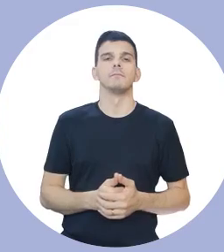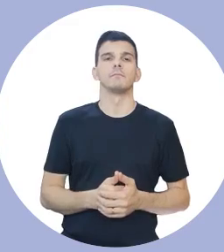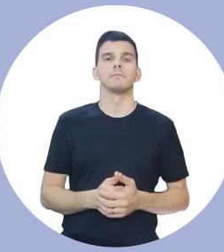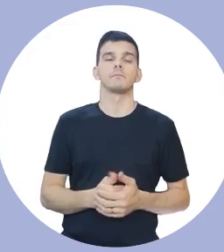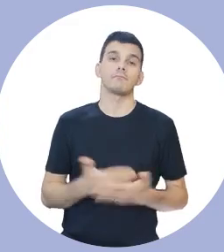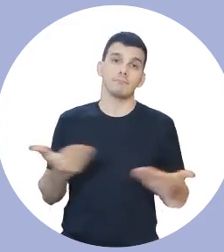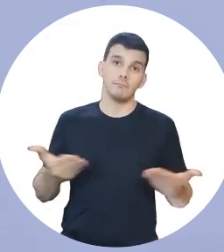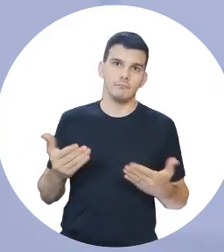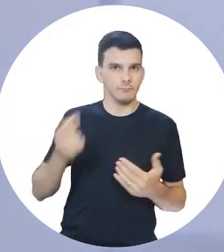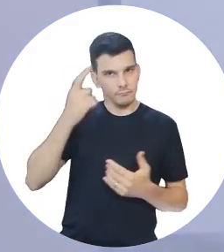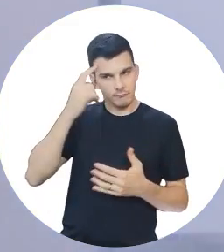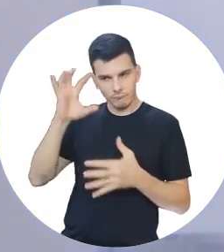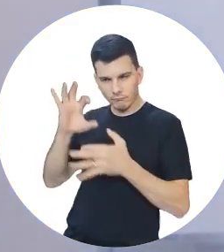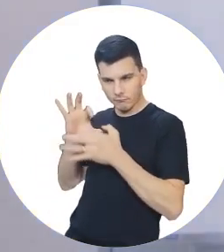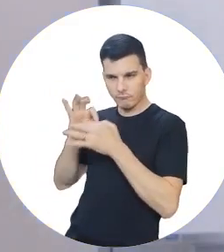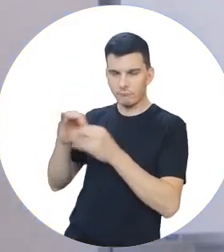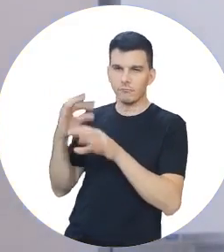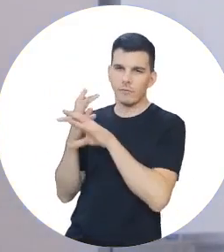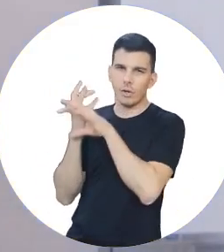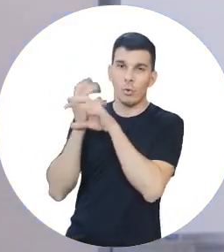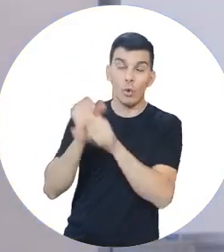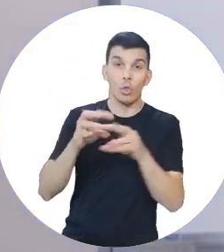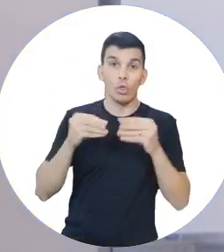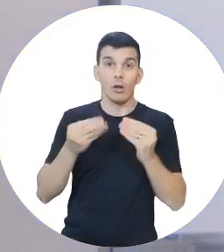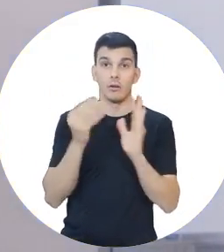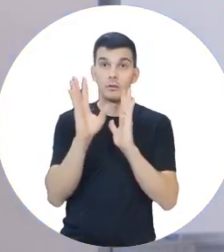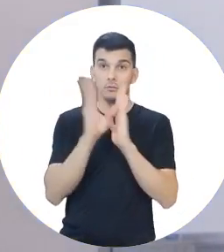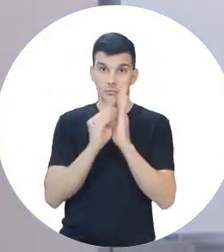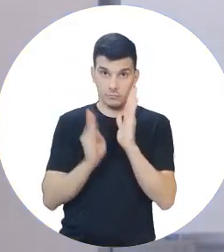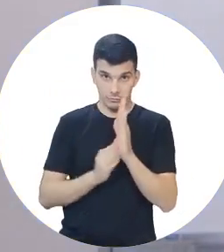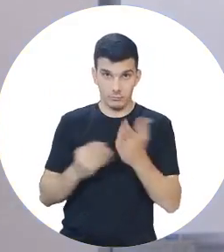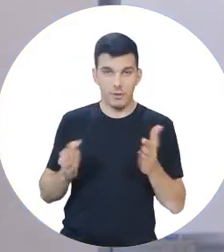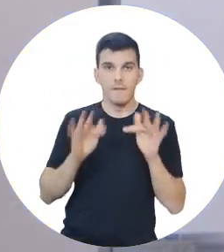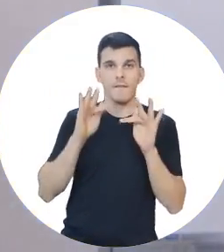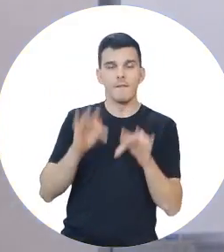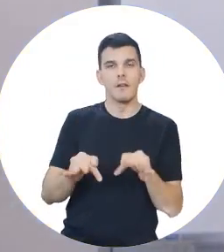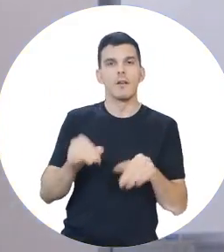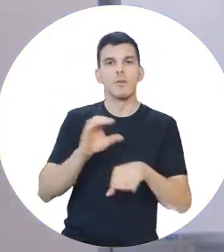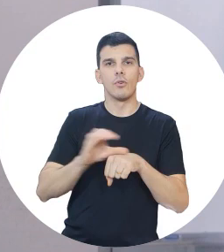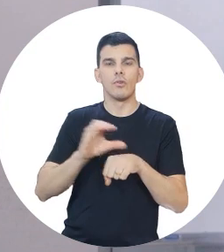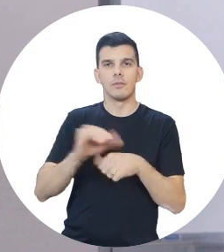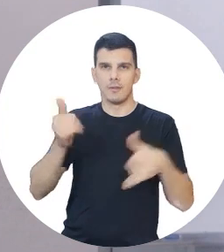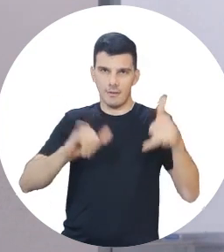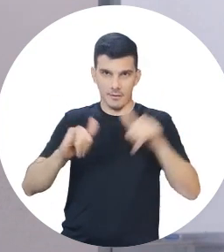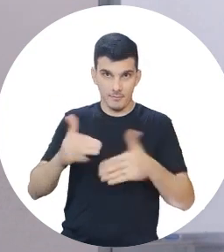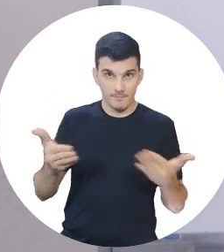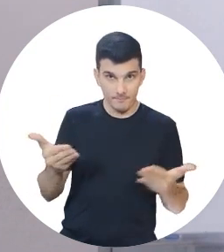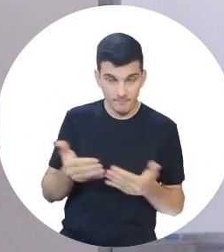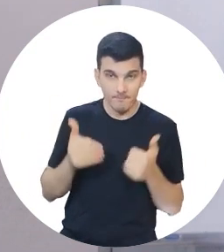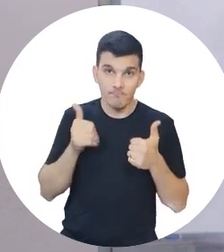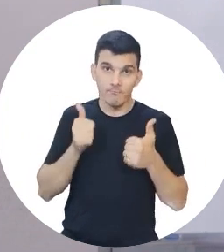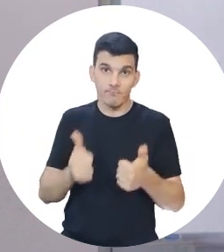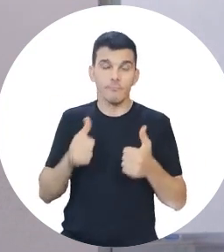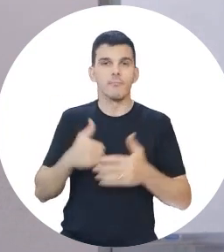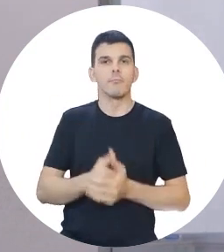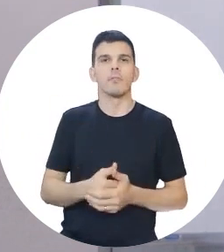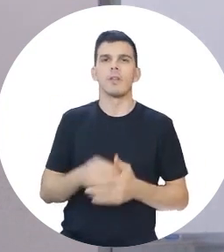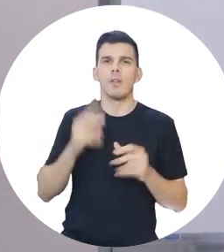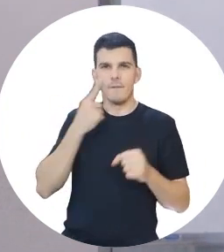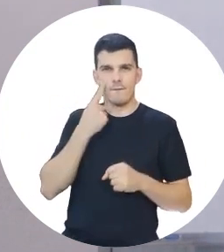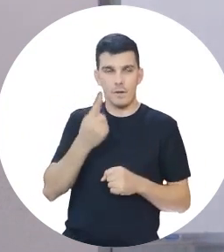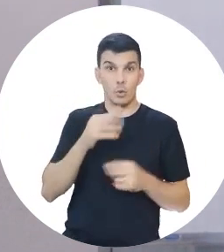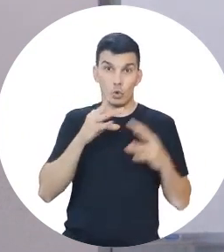Com isso, pessoal, levando em consideração esse último exercício, a gente finaliza o nosso curso de Química aqui por hoje,